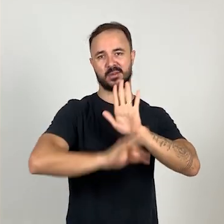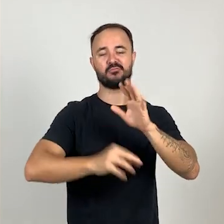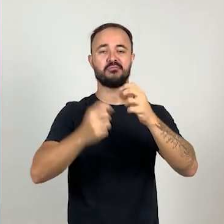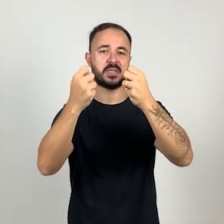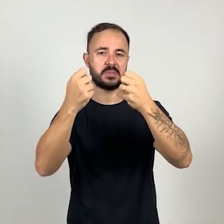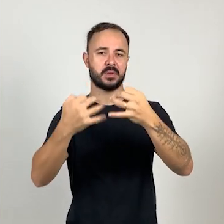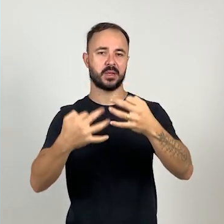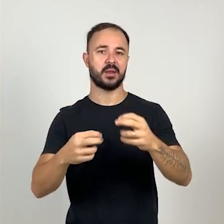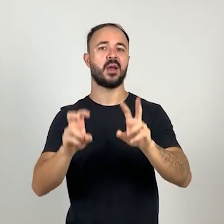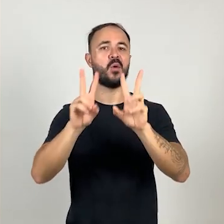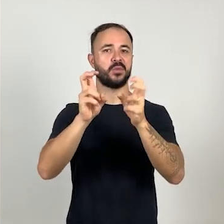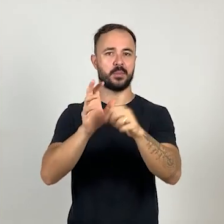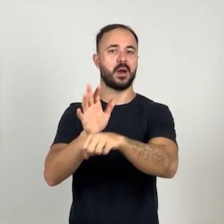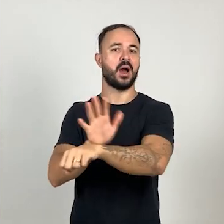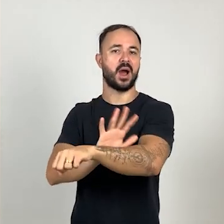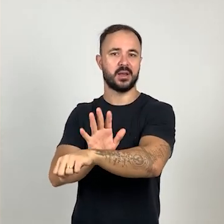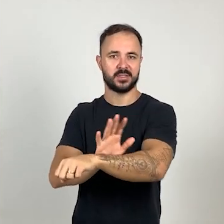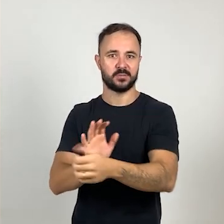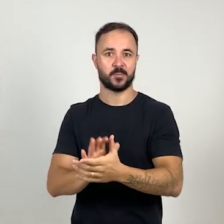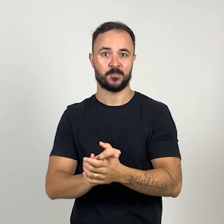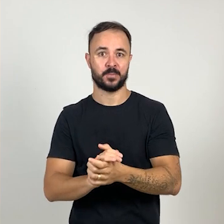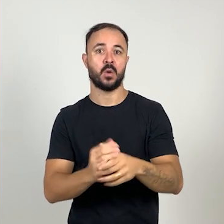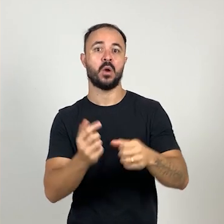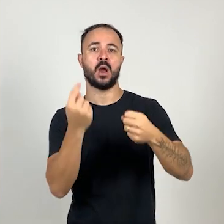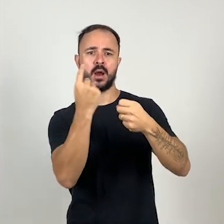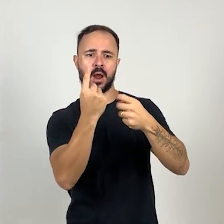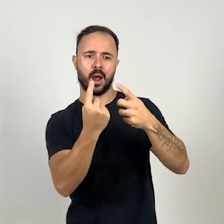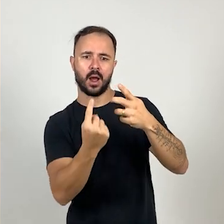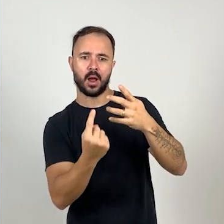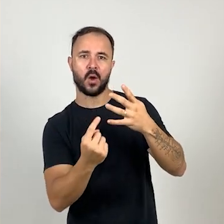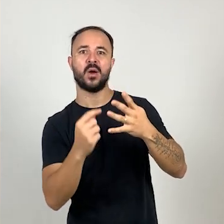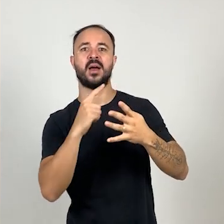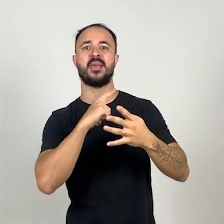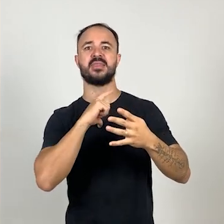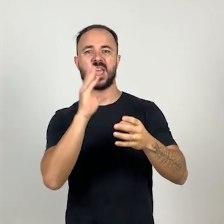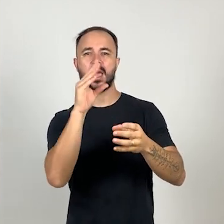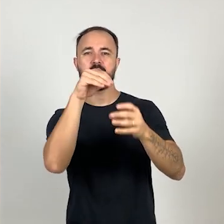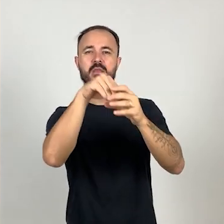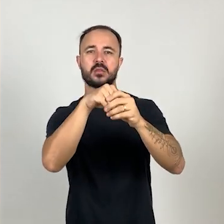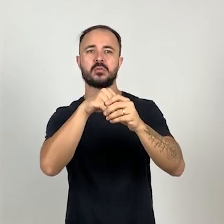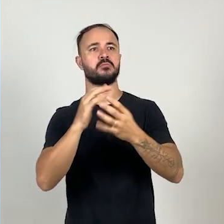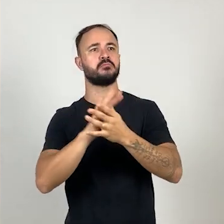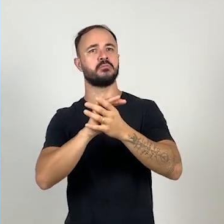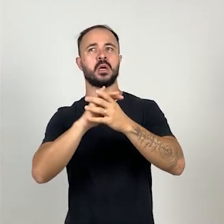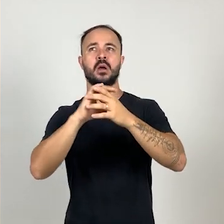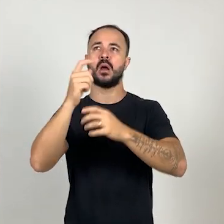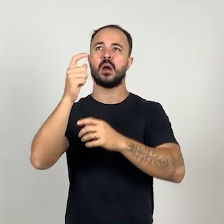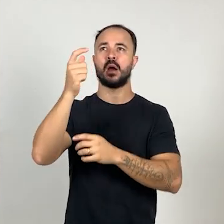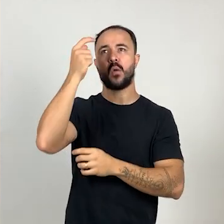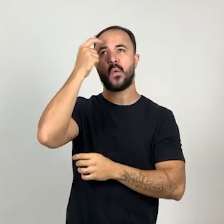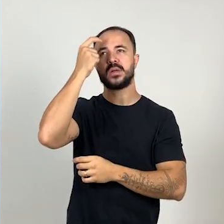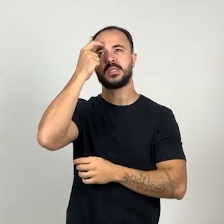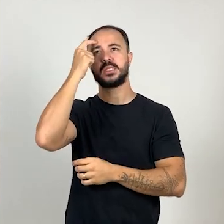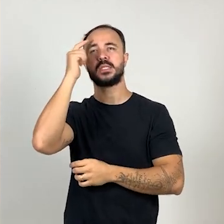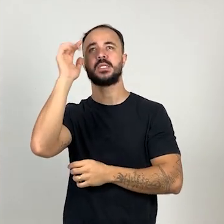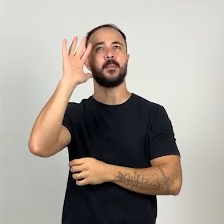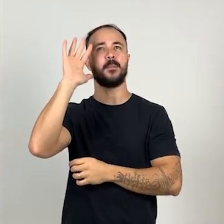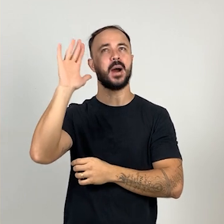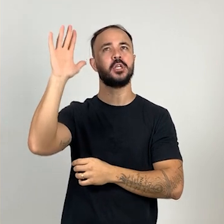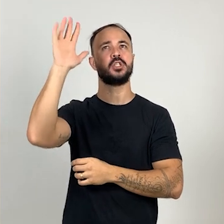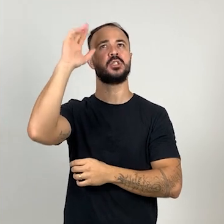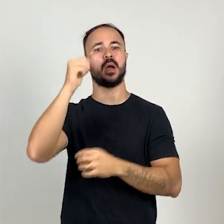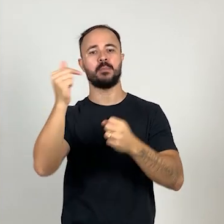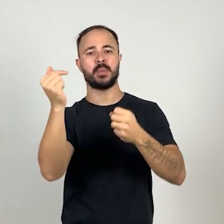contextos históricos. Cada obra oferece insights valiosos sobre as experiências e desafios enfrentados por